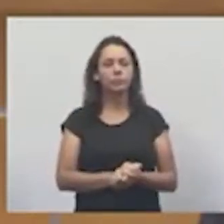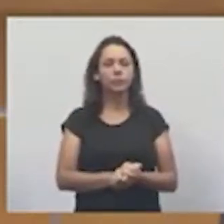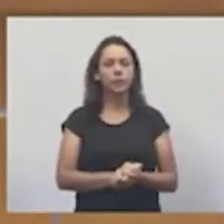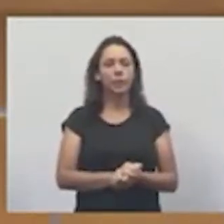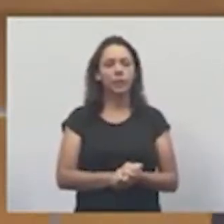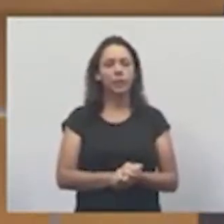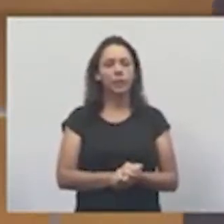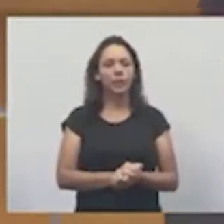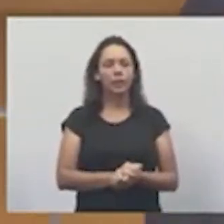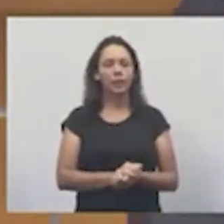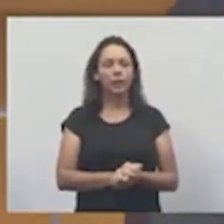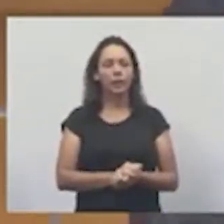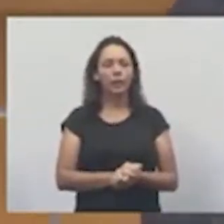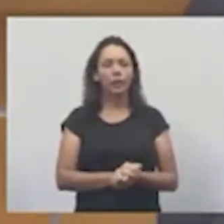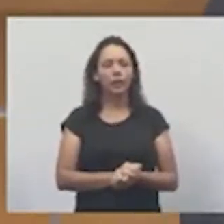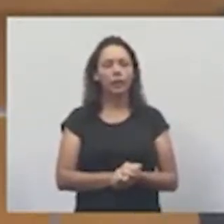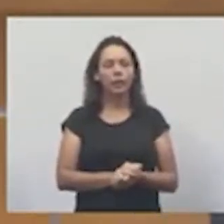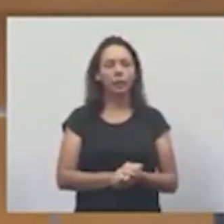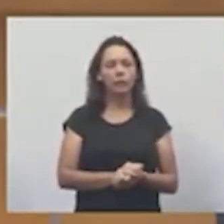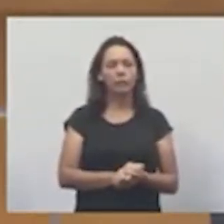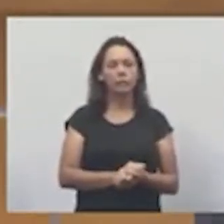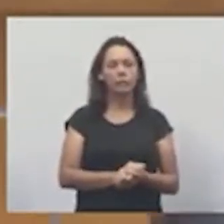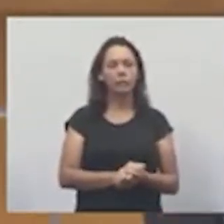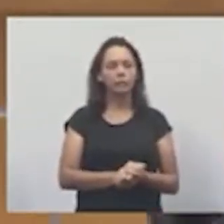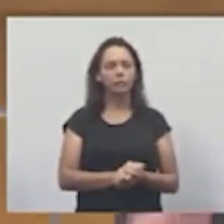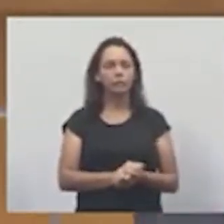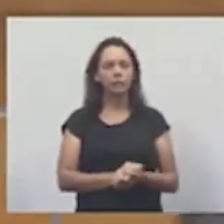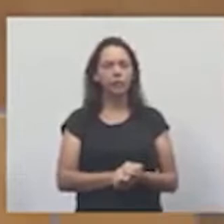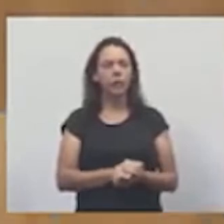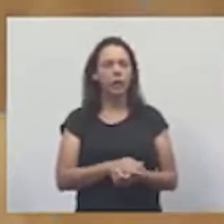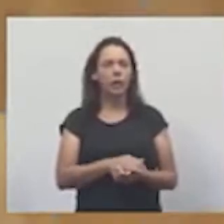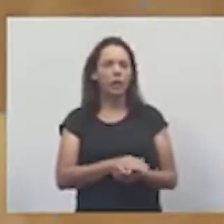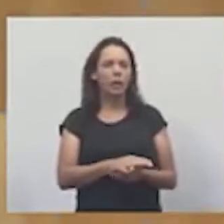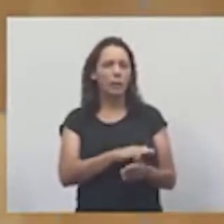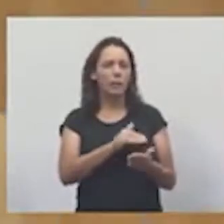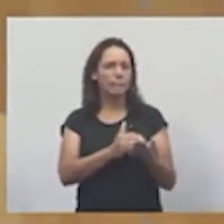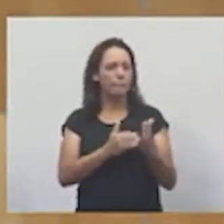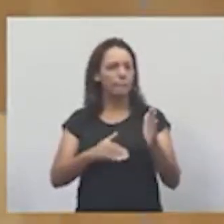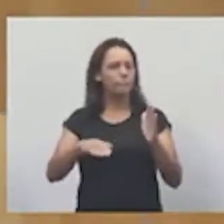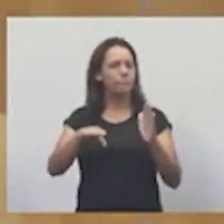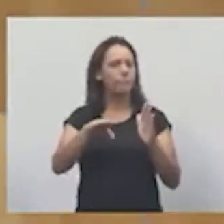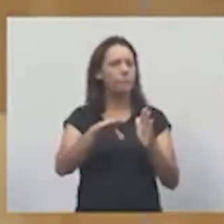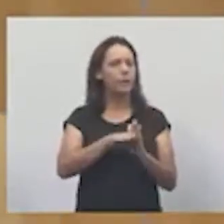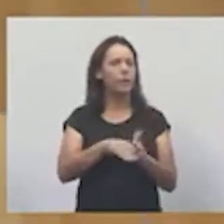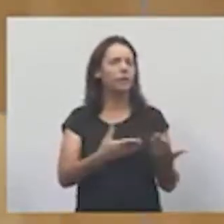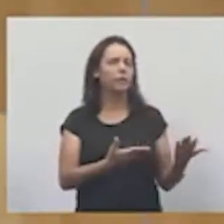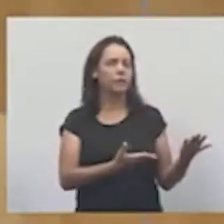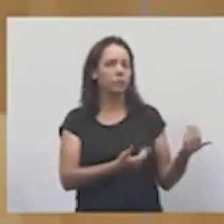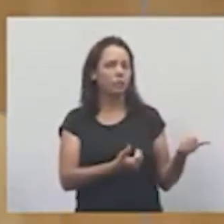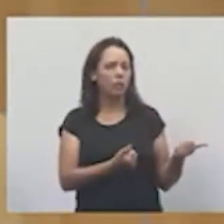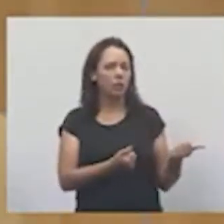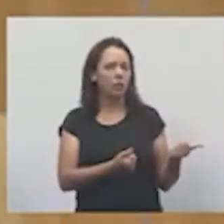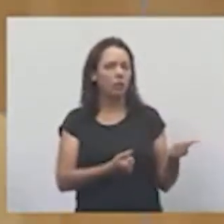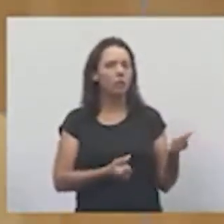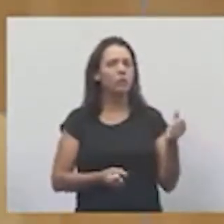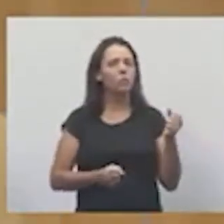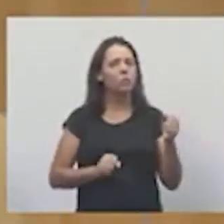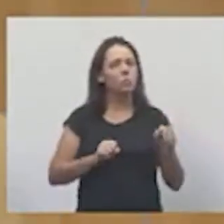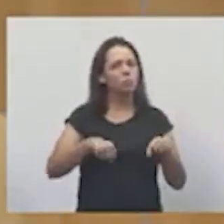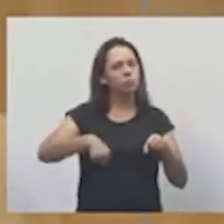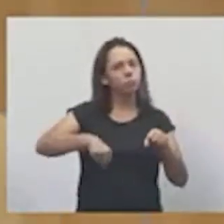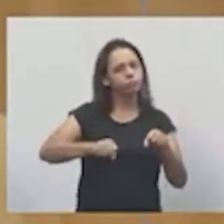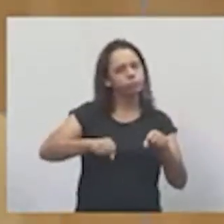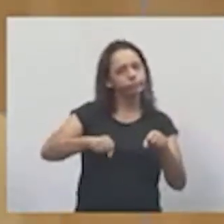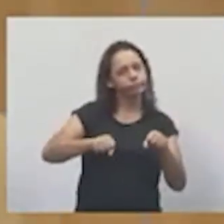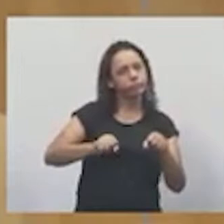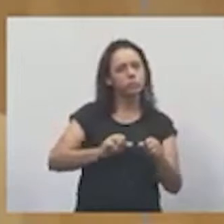como o doutor Rodrigo mencionou aqui, jovens, né, nas suas motos, né, enfim. Considerando esse alto